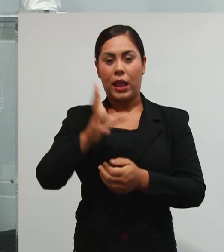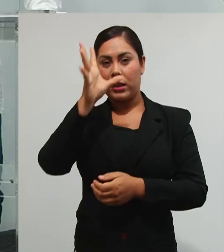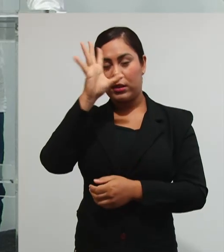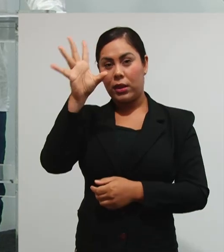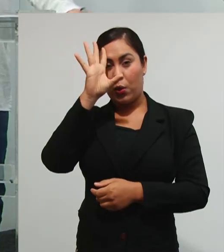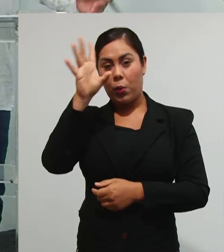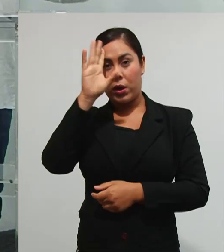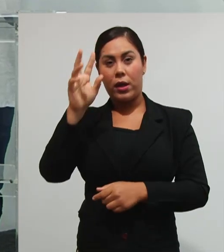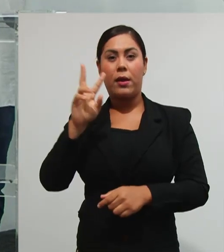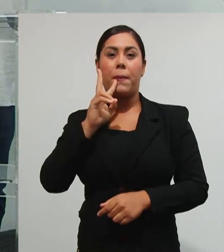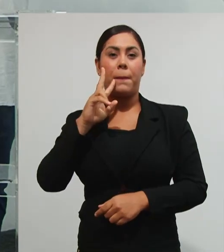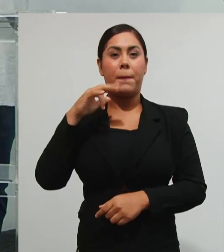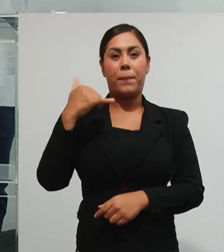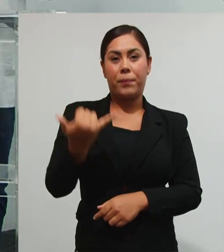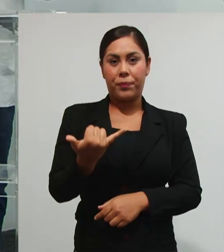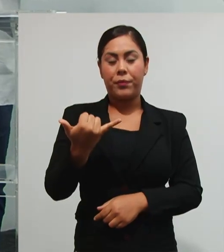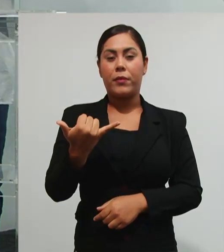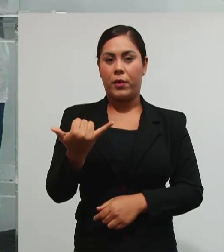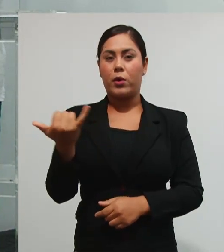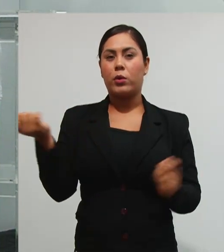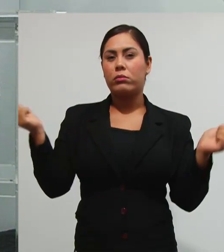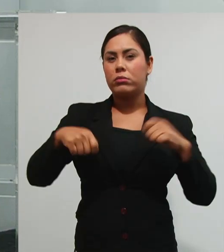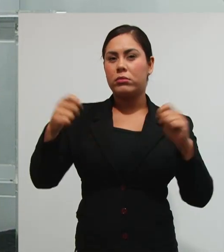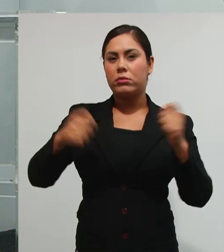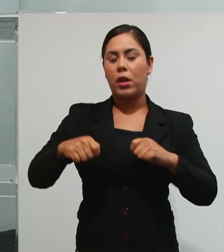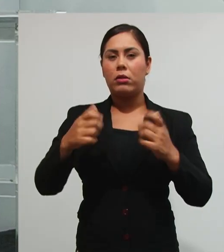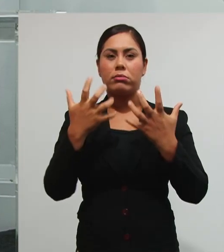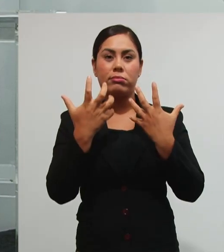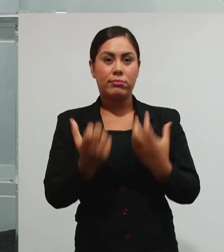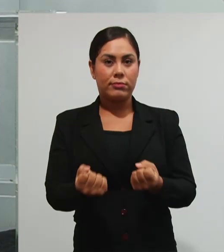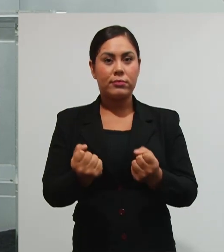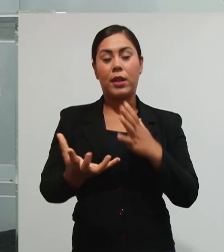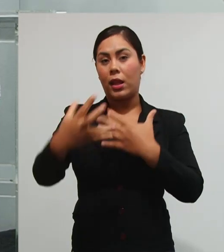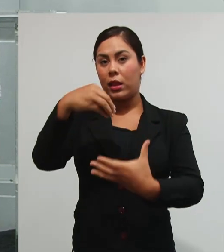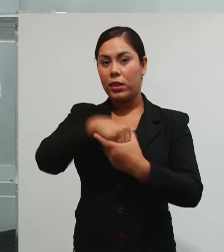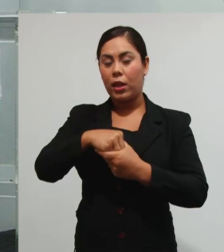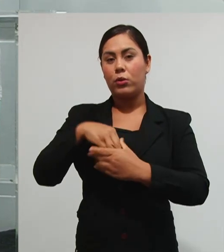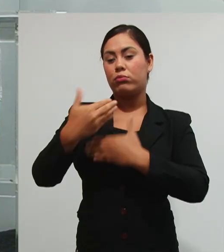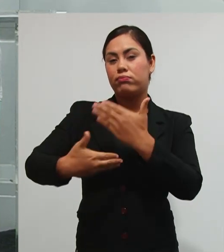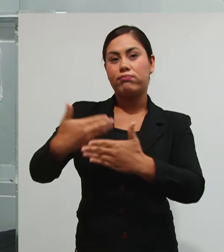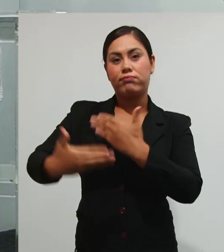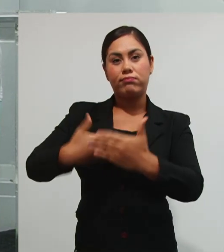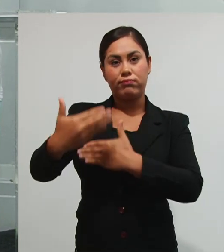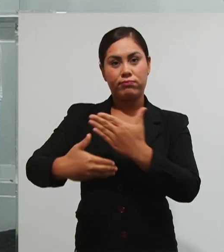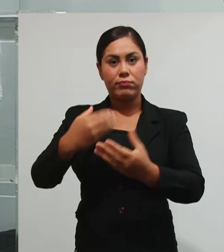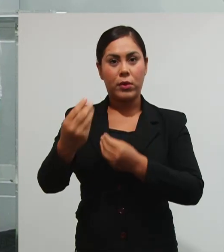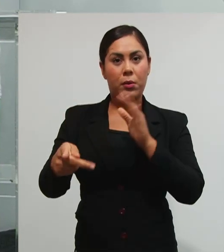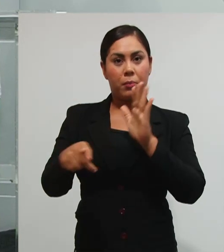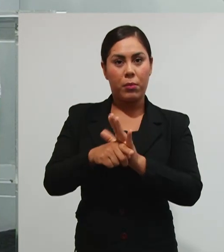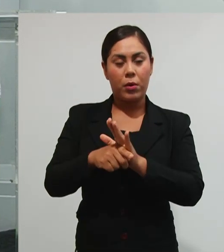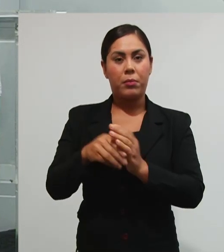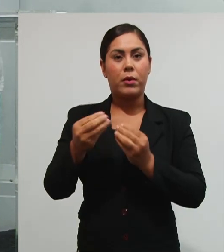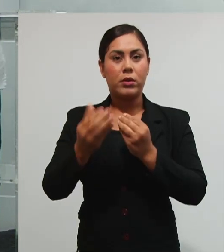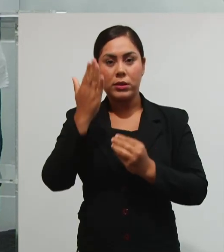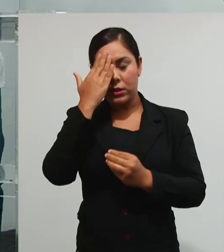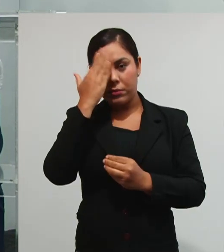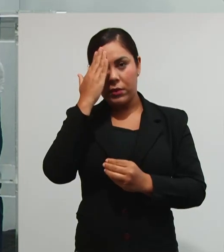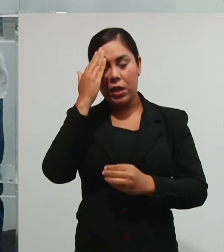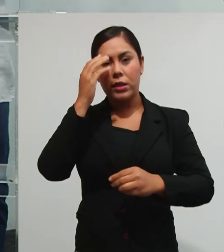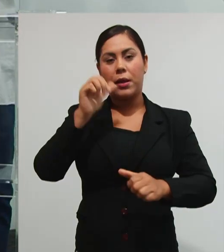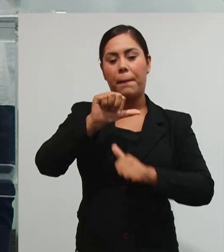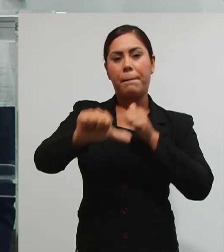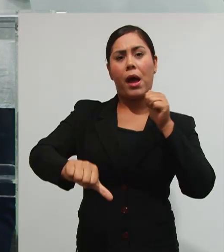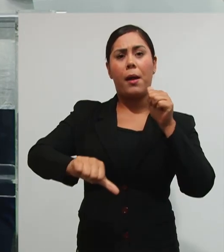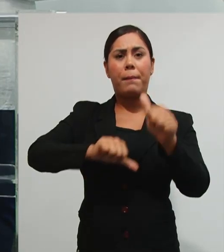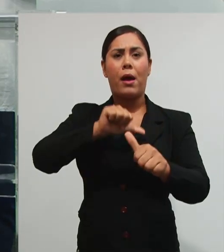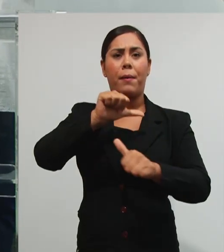de Vygotsky, nós consideramos que tudo está dentro de um processo dialético. É constante